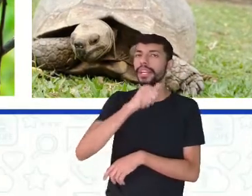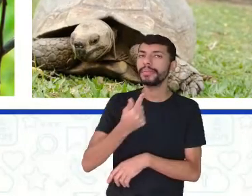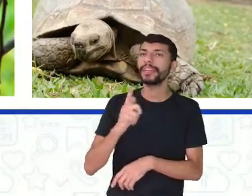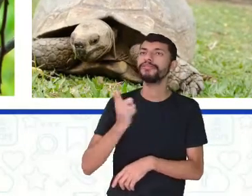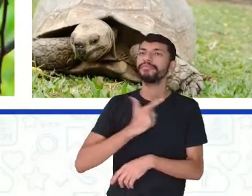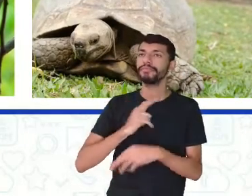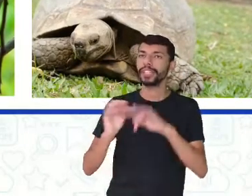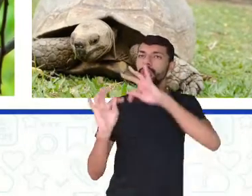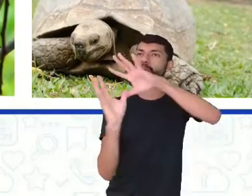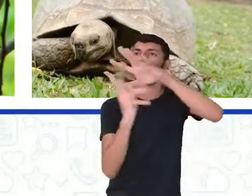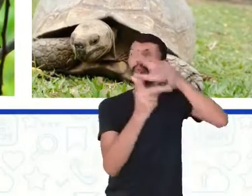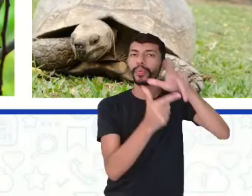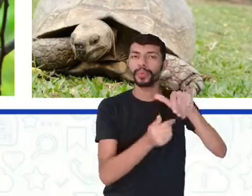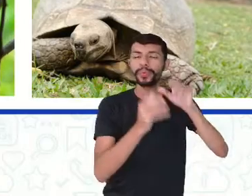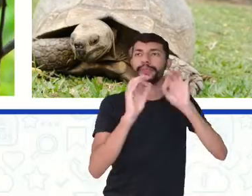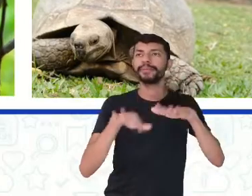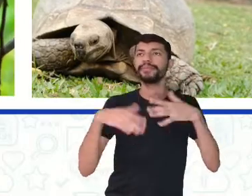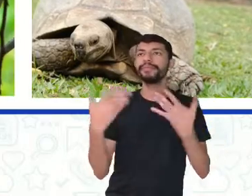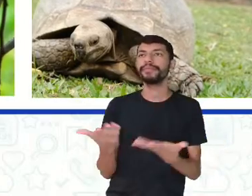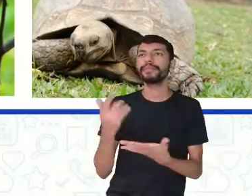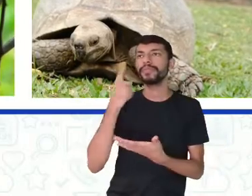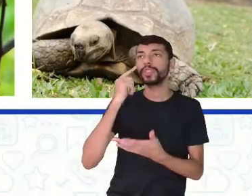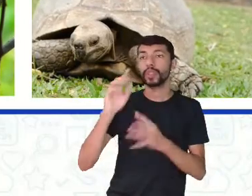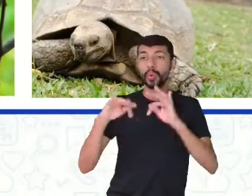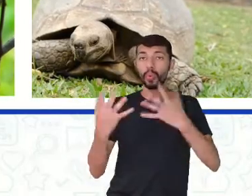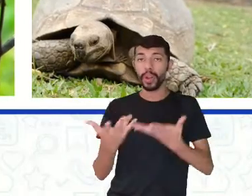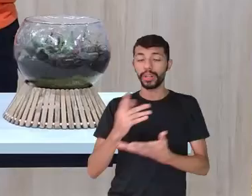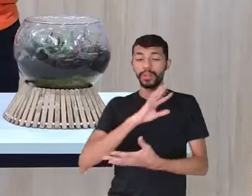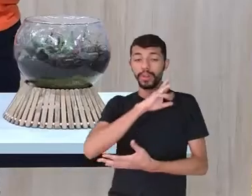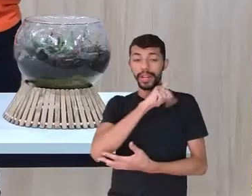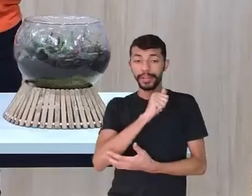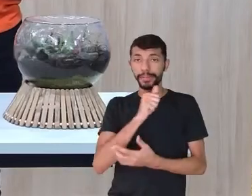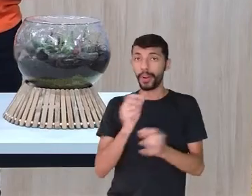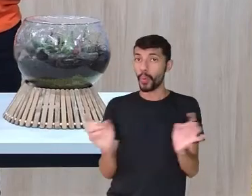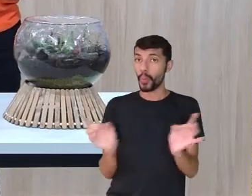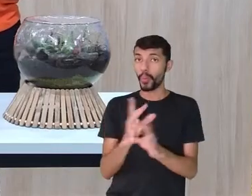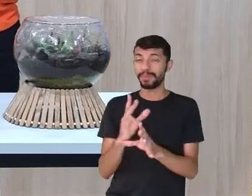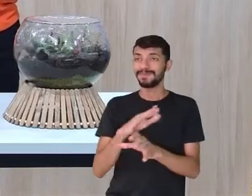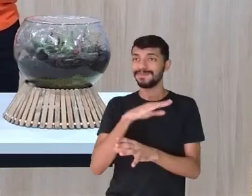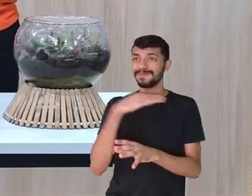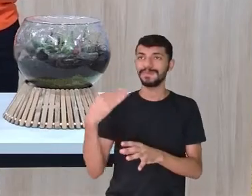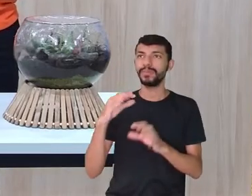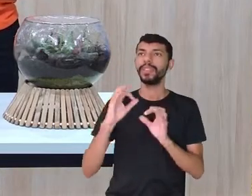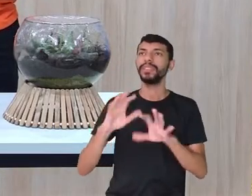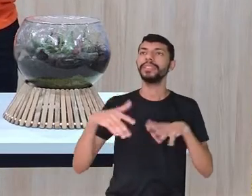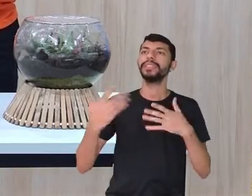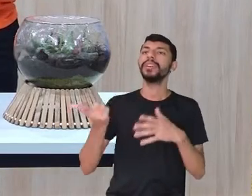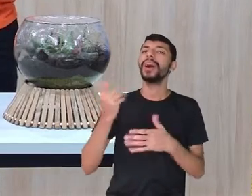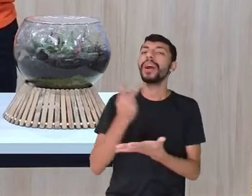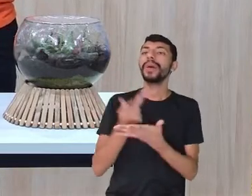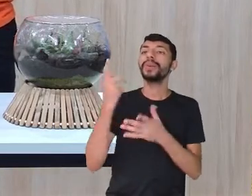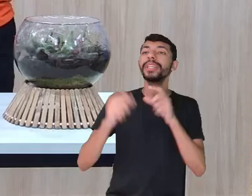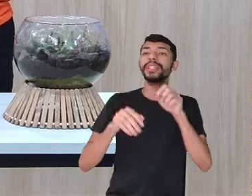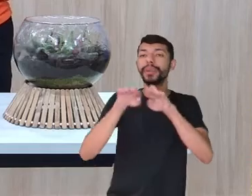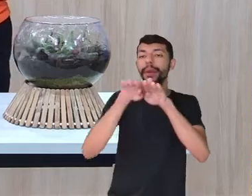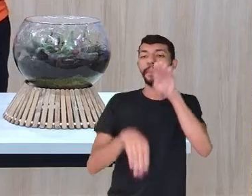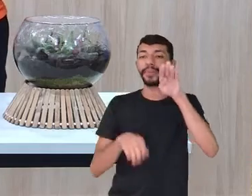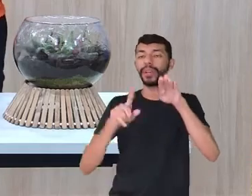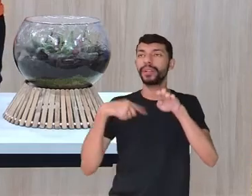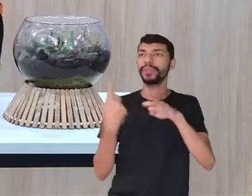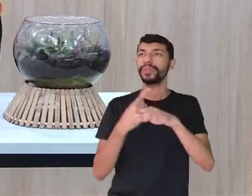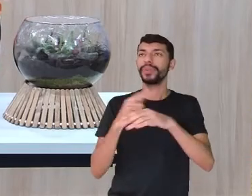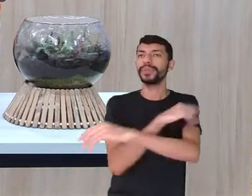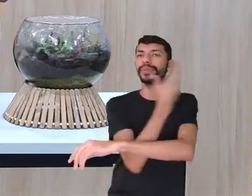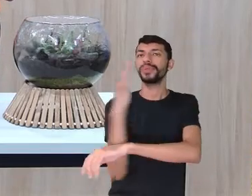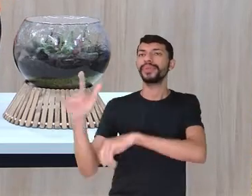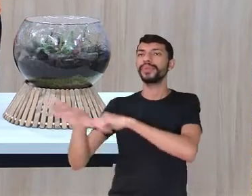nosso planeta. Quando uma espécie é extinta, ocorre realmente um desequilíbrio no nosso ambiente.